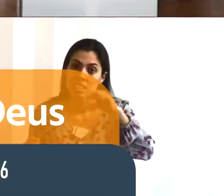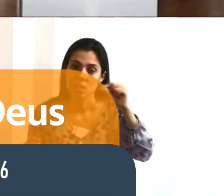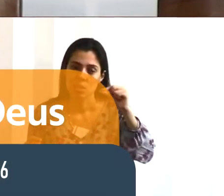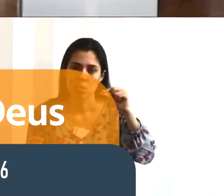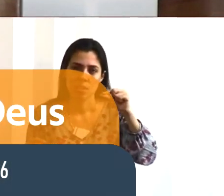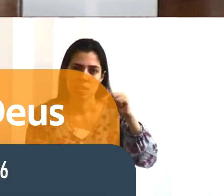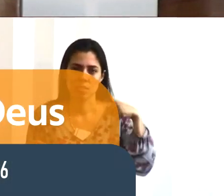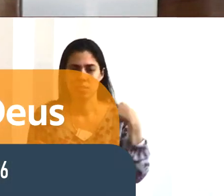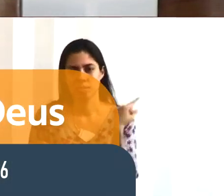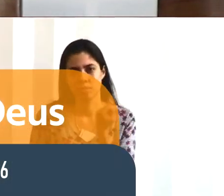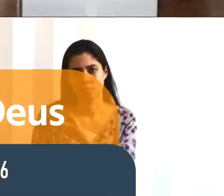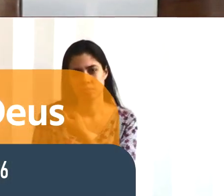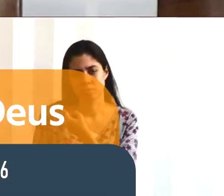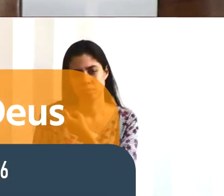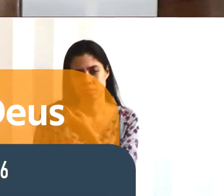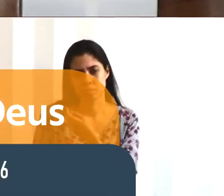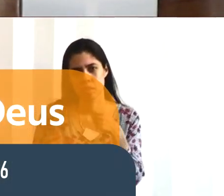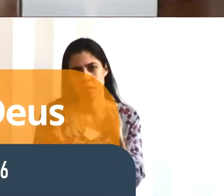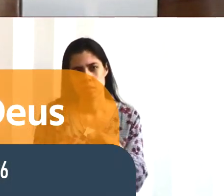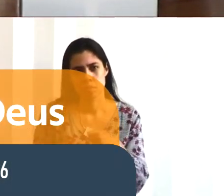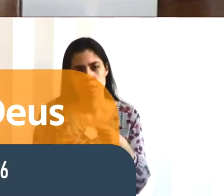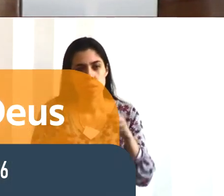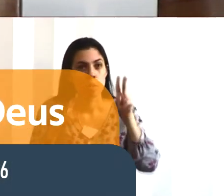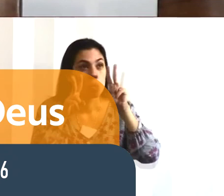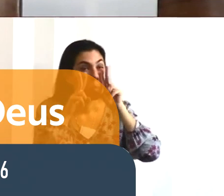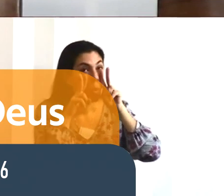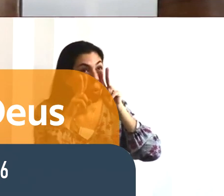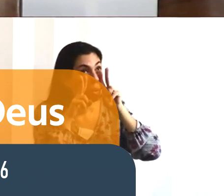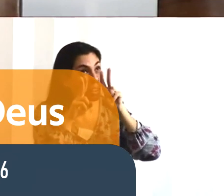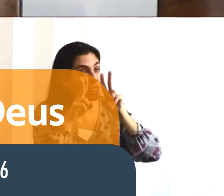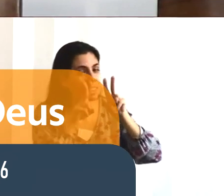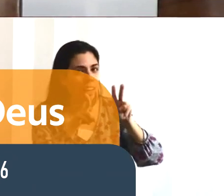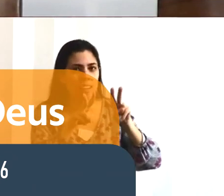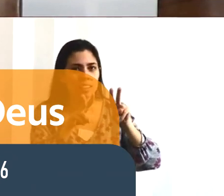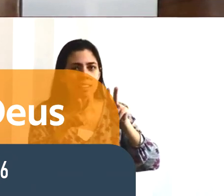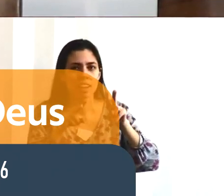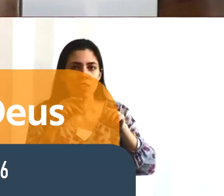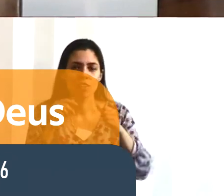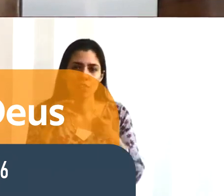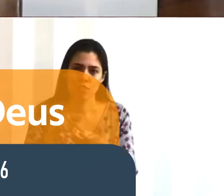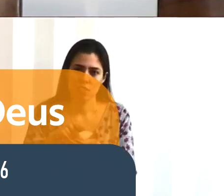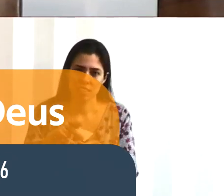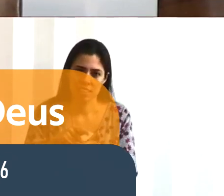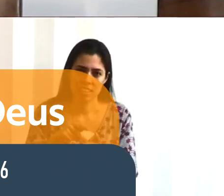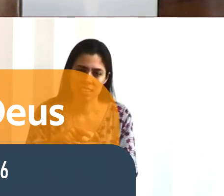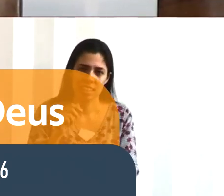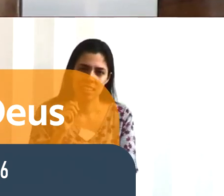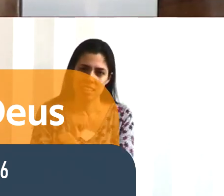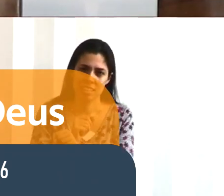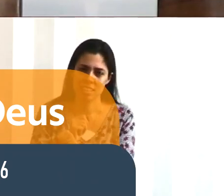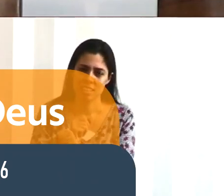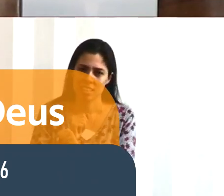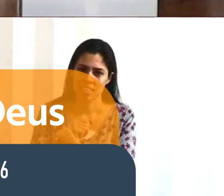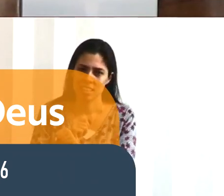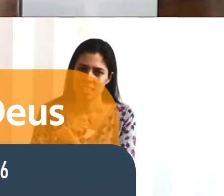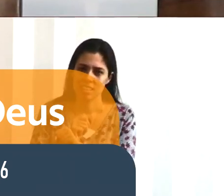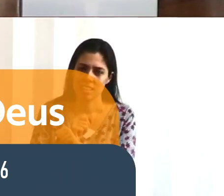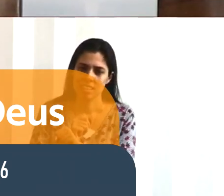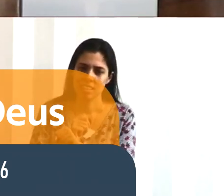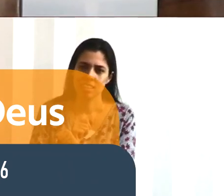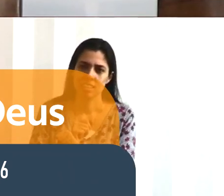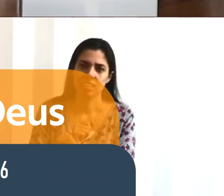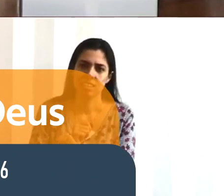reerguer para caminharmos com os olhos fitos nessa verdadeira esperança. aguardando com